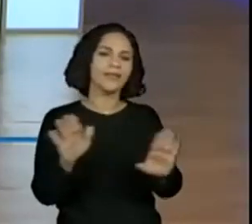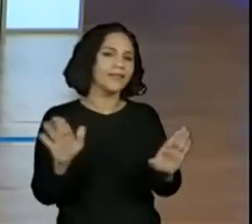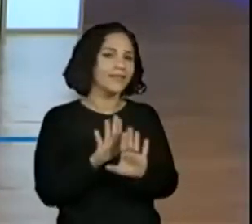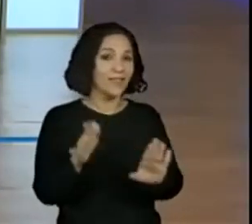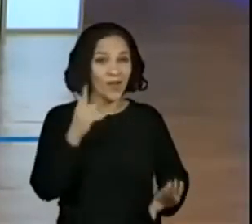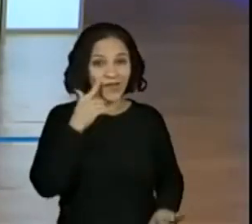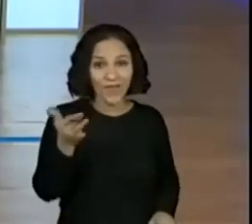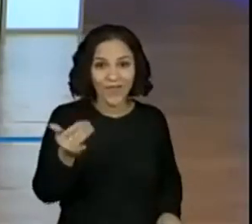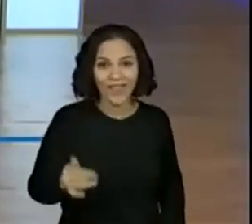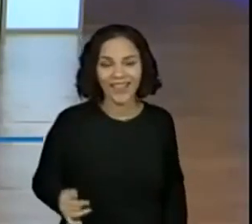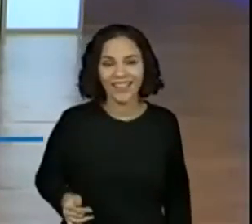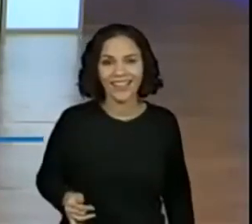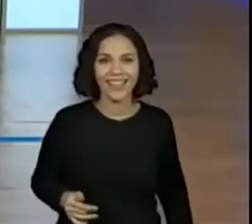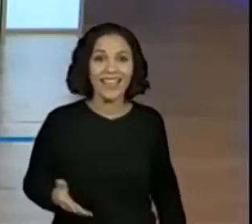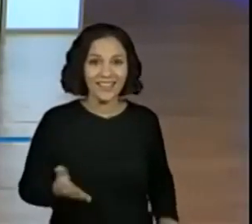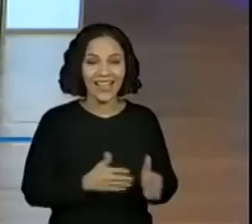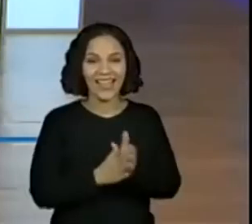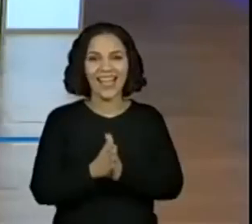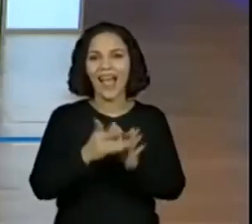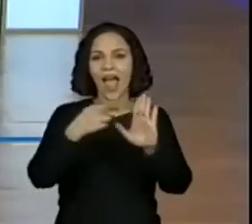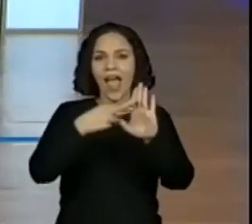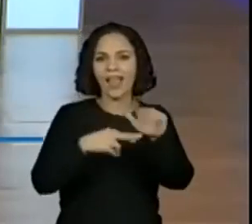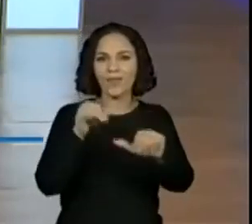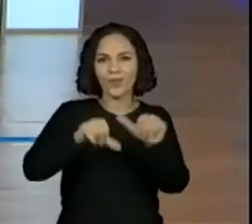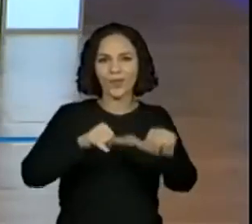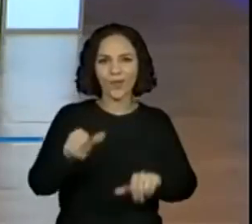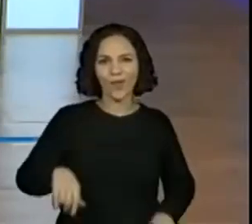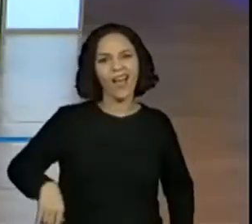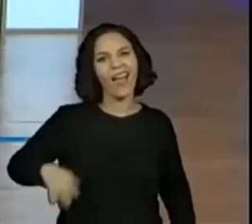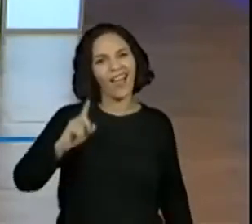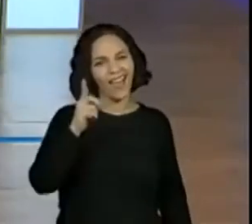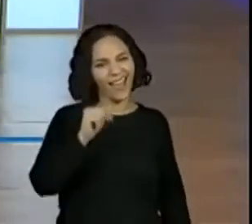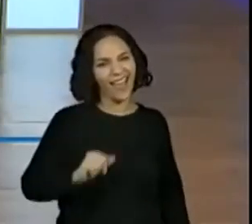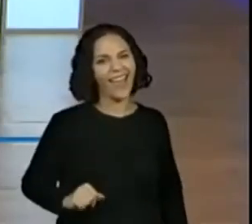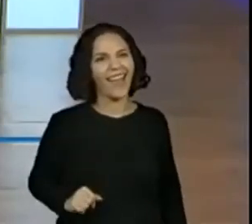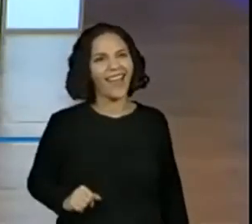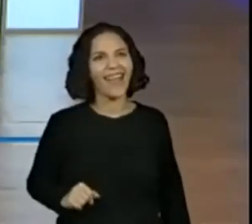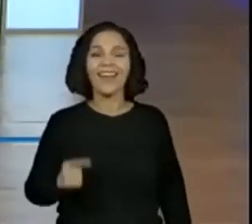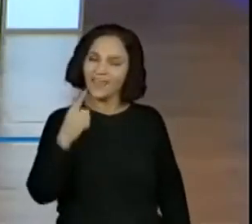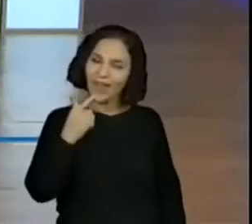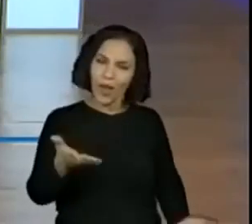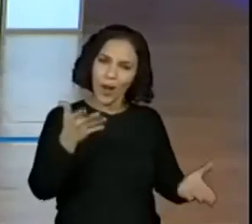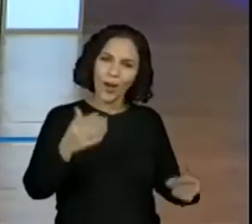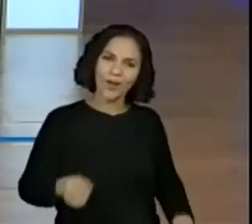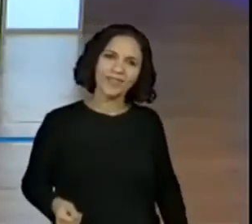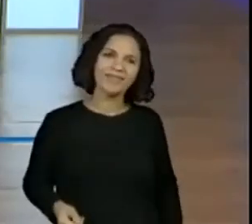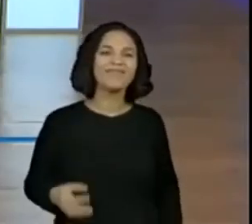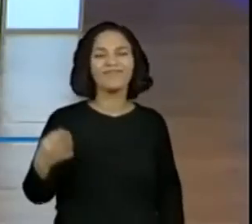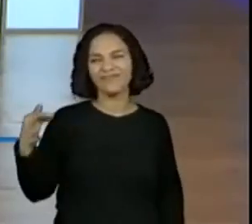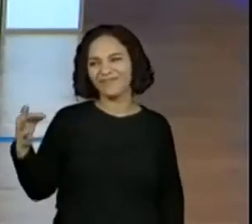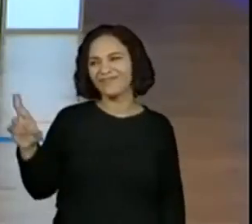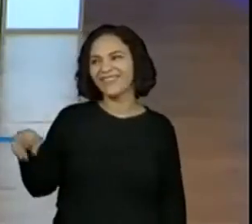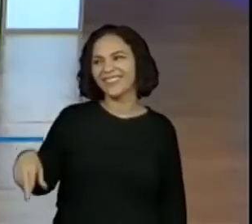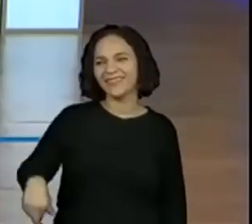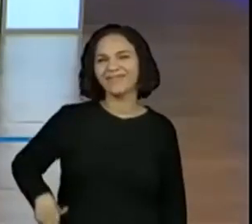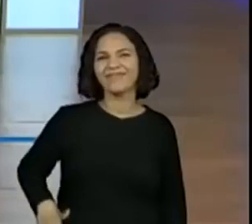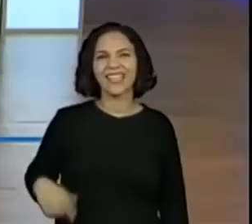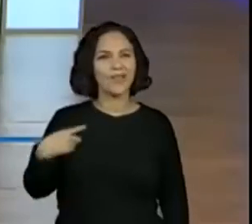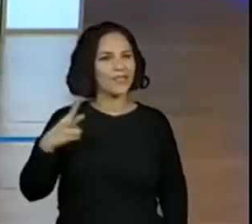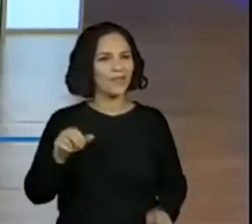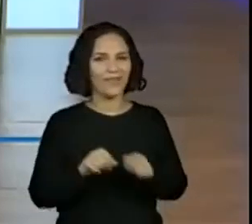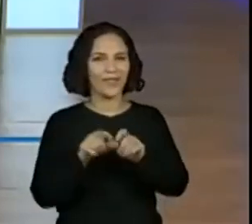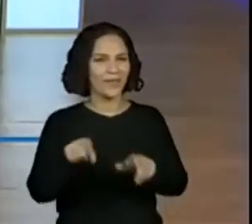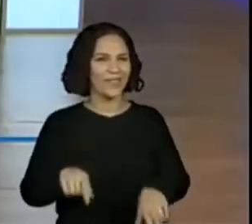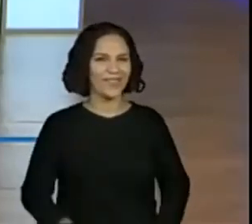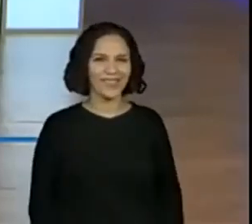jogada no mudando a regra no meio do jogo é joga logo aqui aqui é verdade né Eu sempre